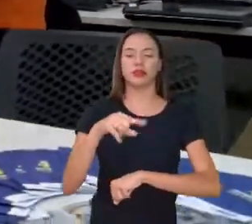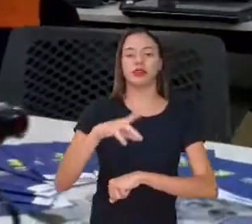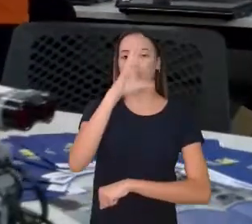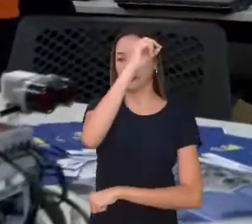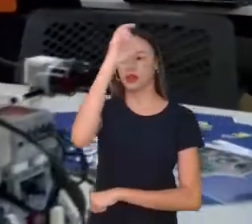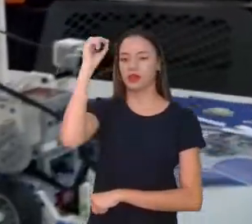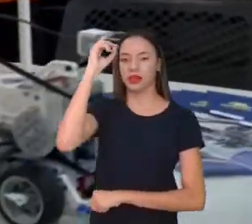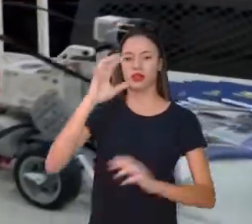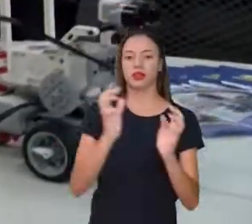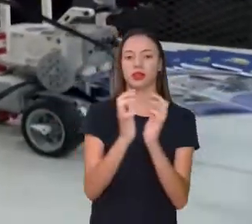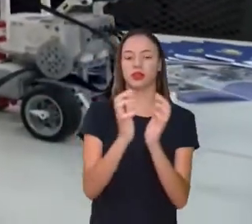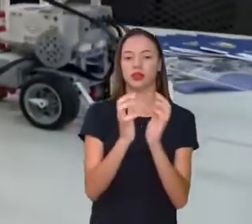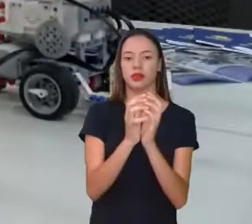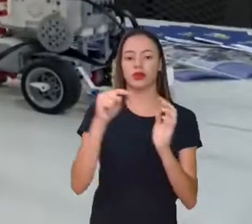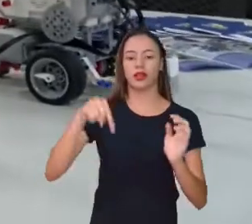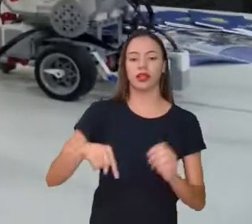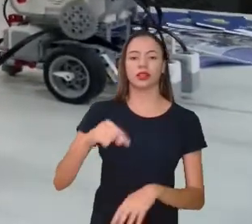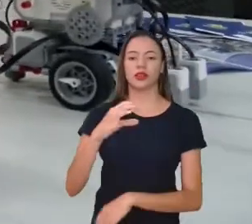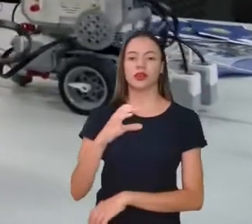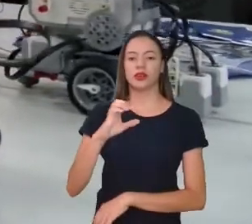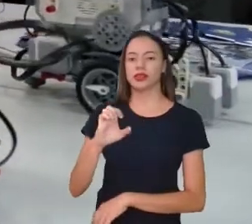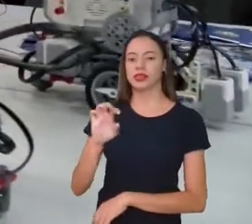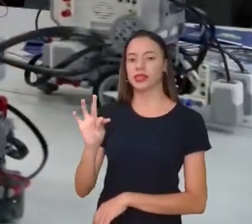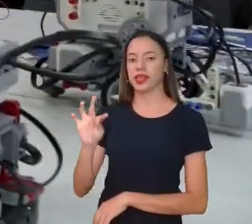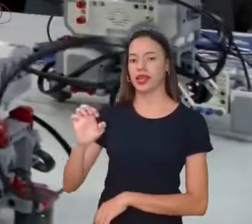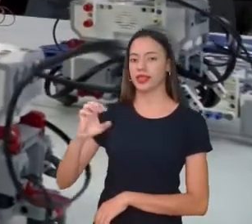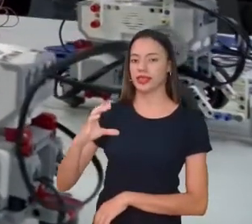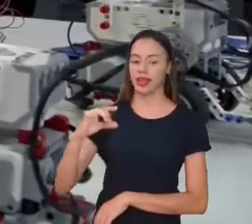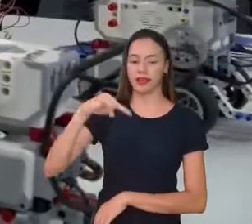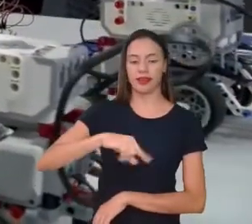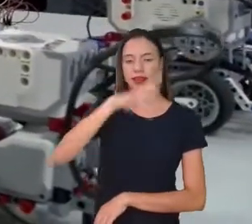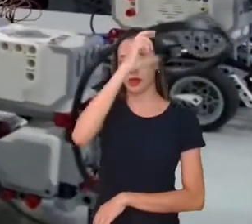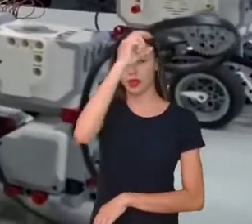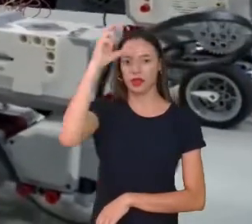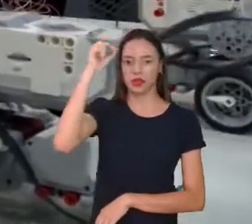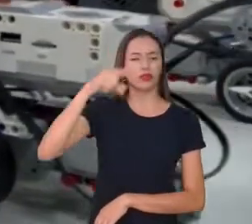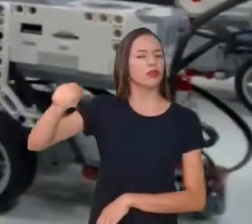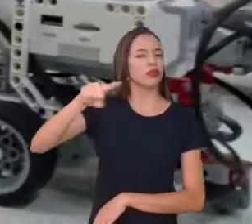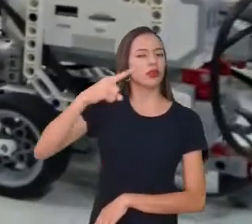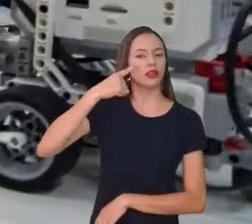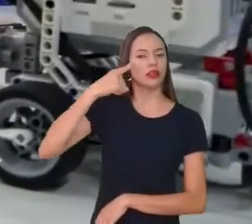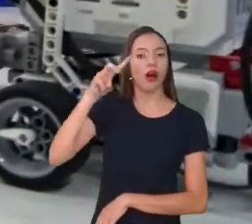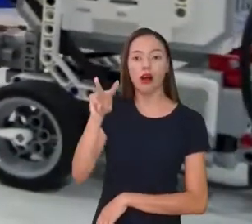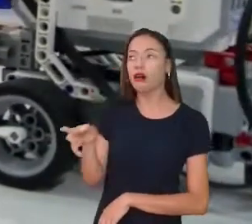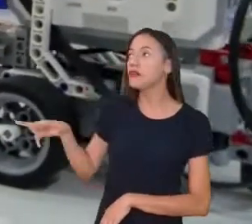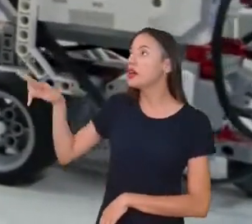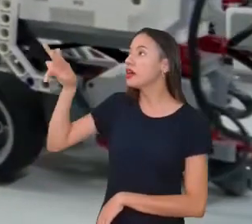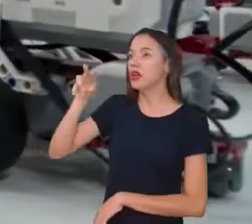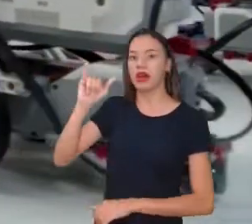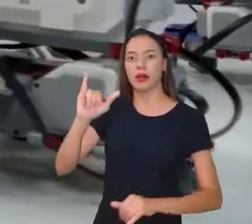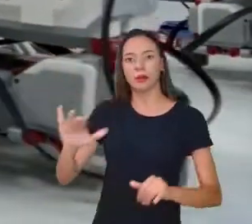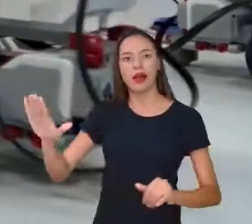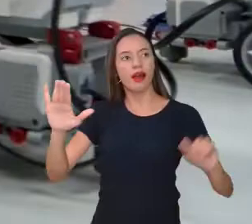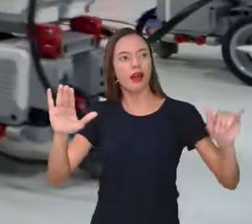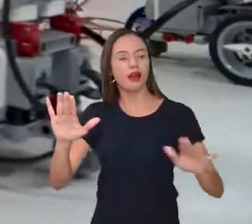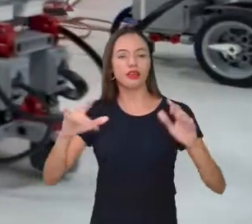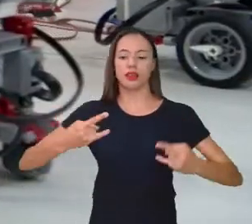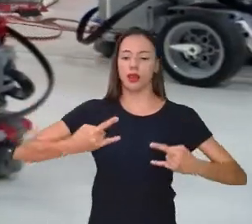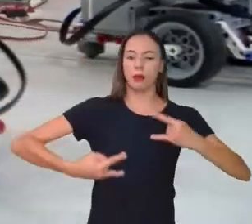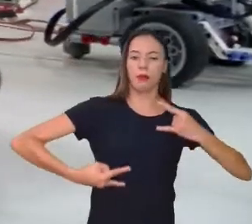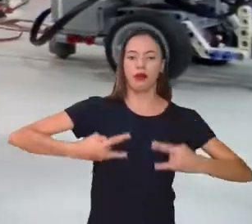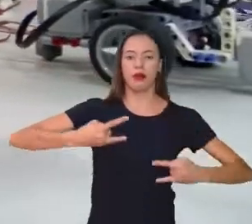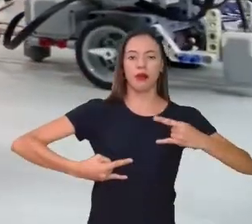Tecnologia, aqui no CETEC, que a gente conhece aqui da Prefeitura. E vocês estão vendo aí imagens de um monte de robozinhos, um monte